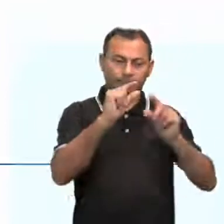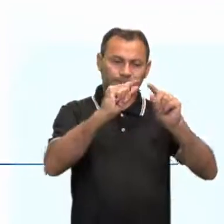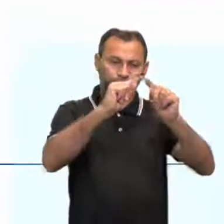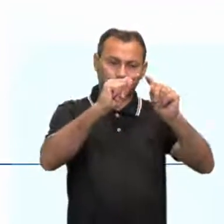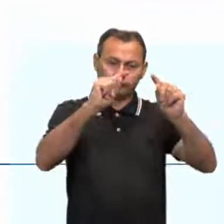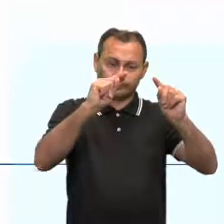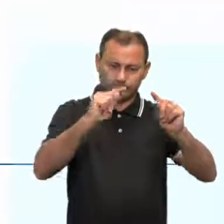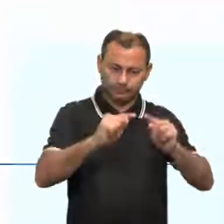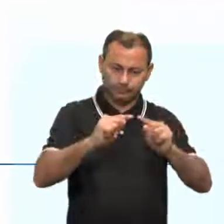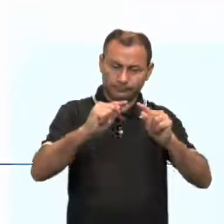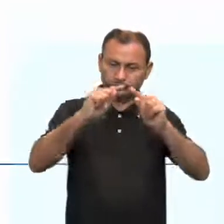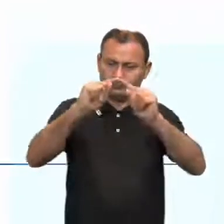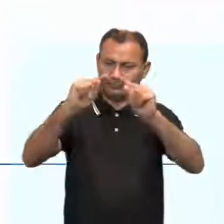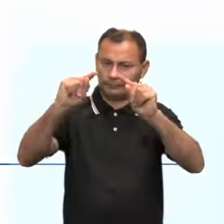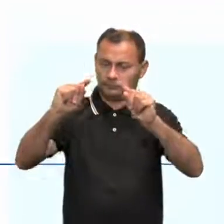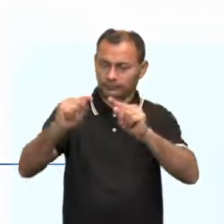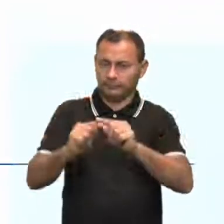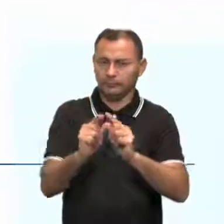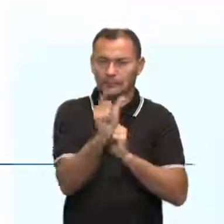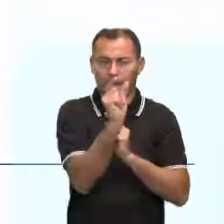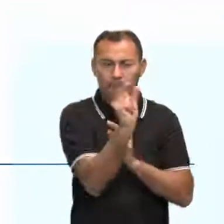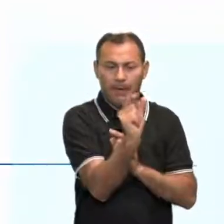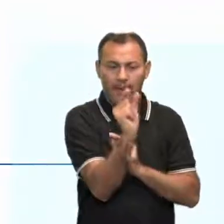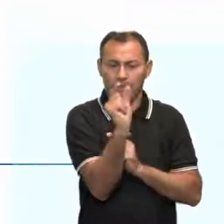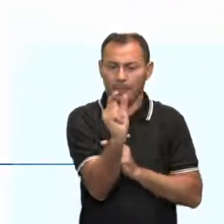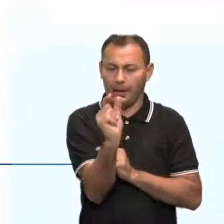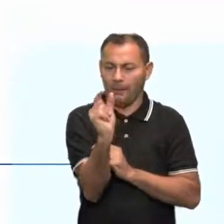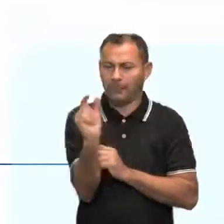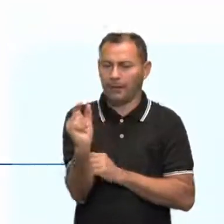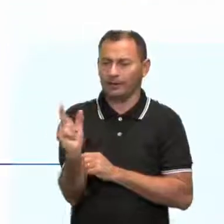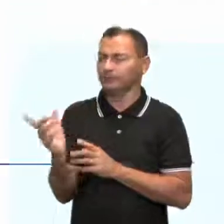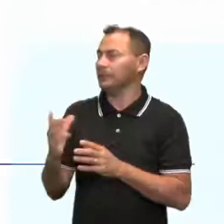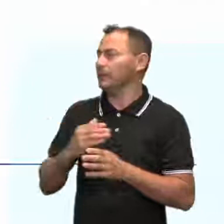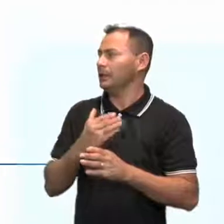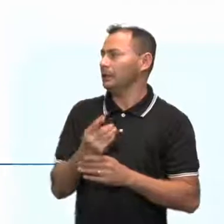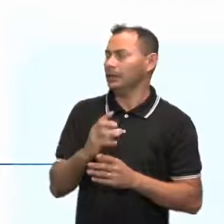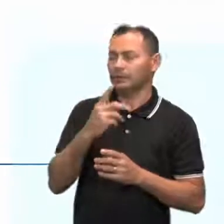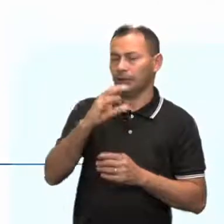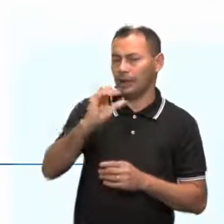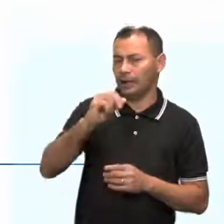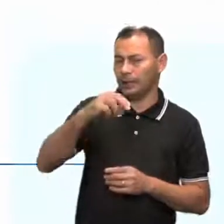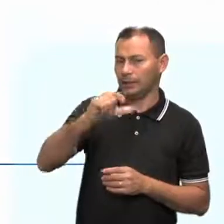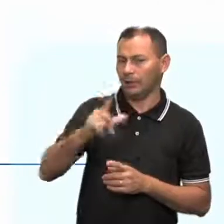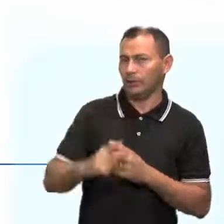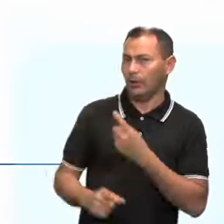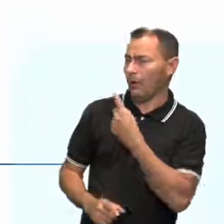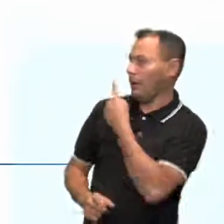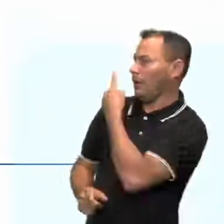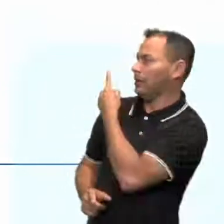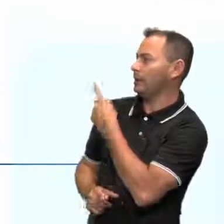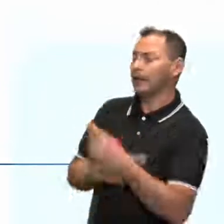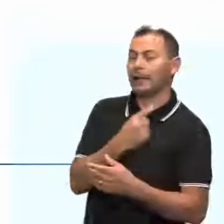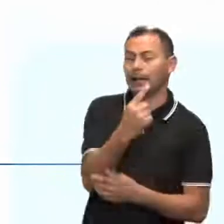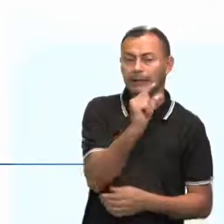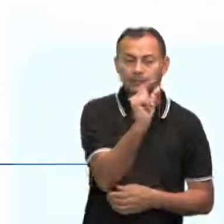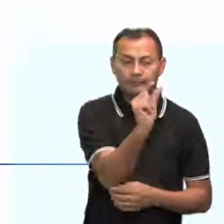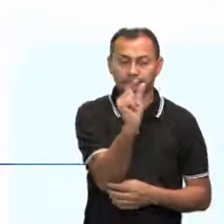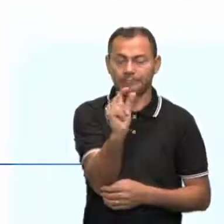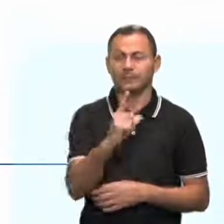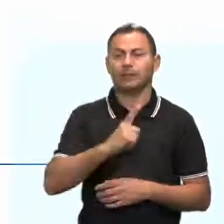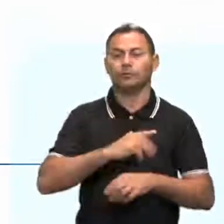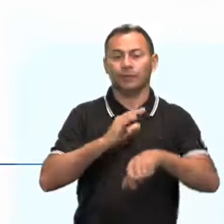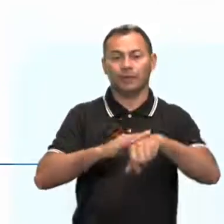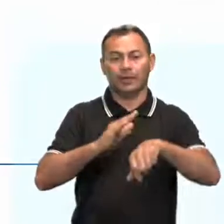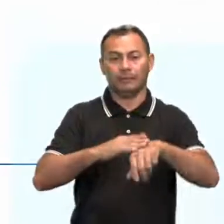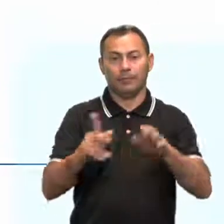tem todos os canais, e cada canal, cada subcanal tem um tempo específico. Então eu falo